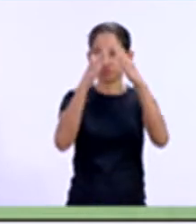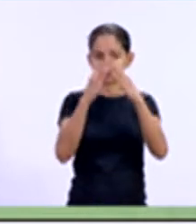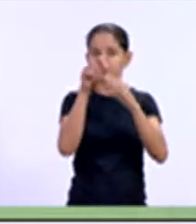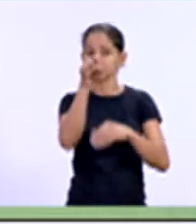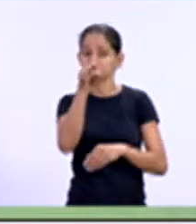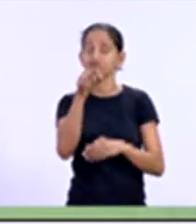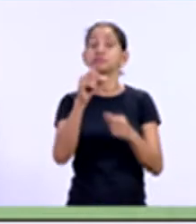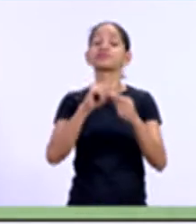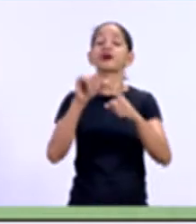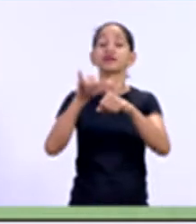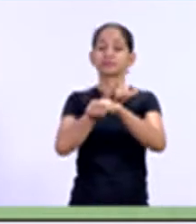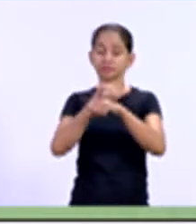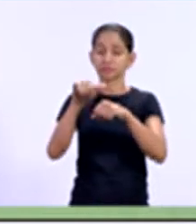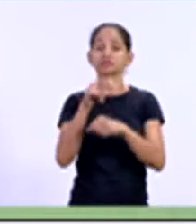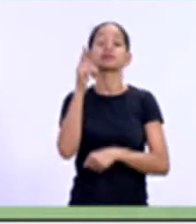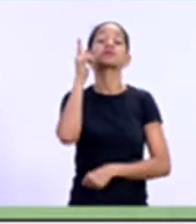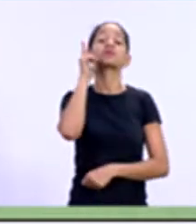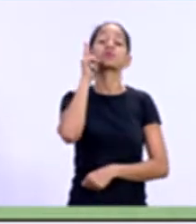de comunicação